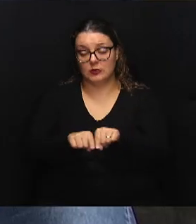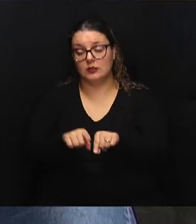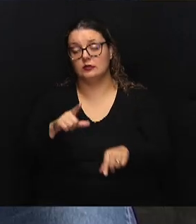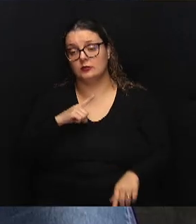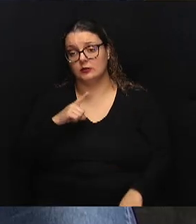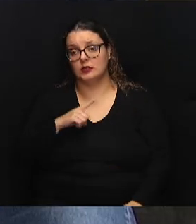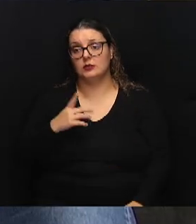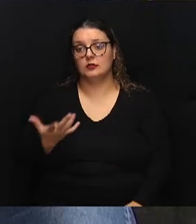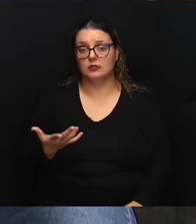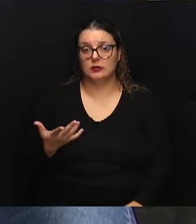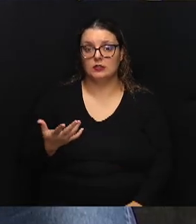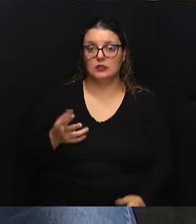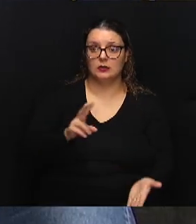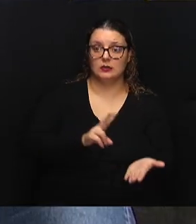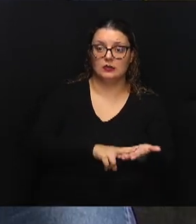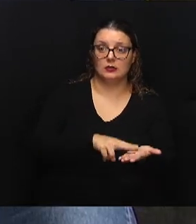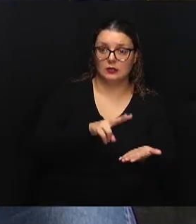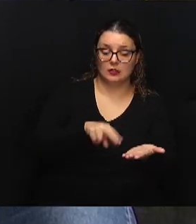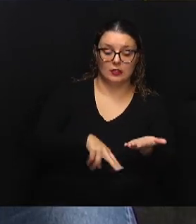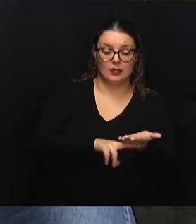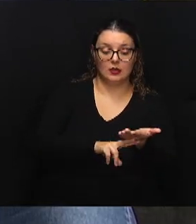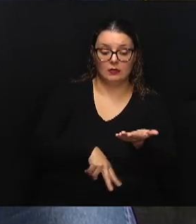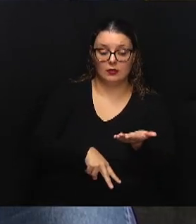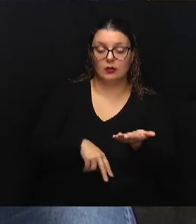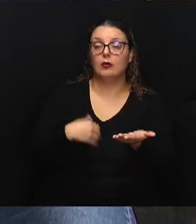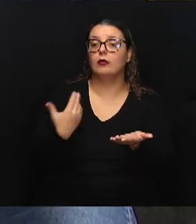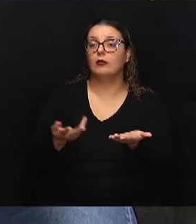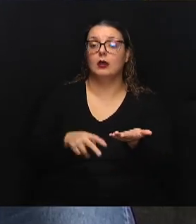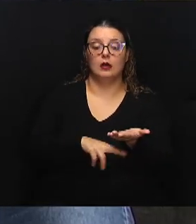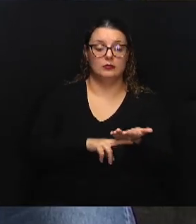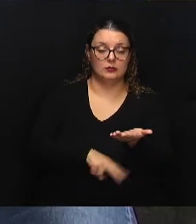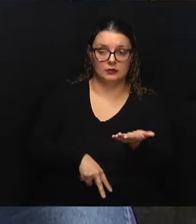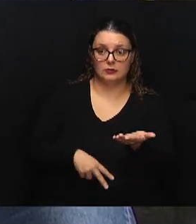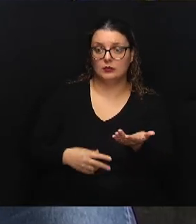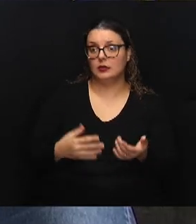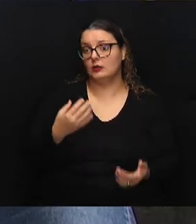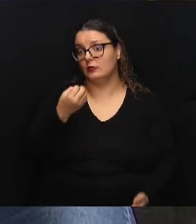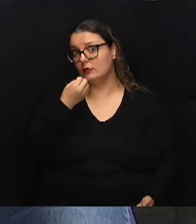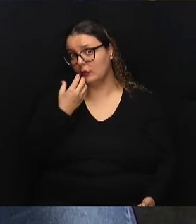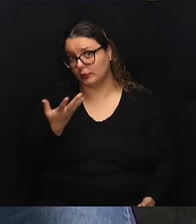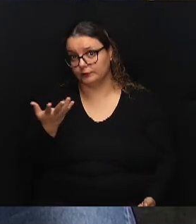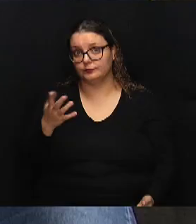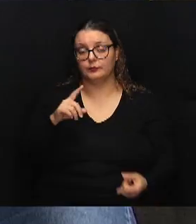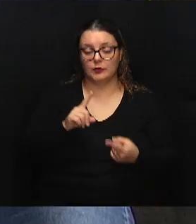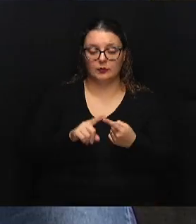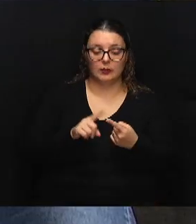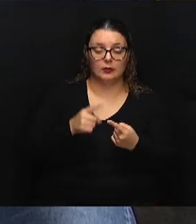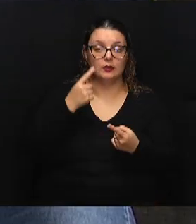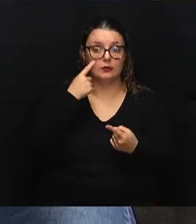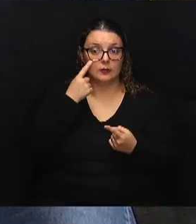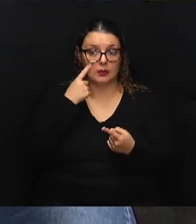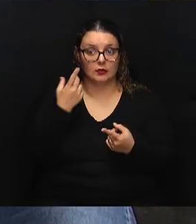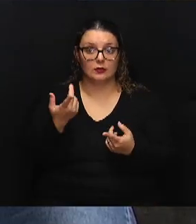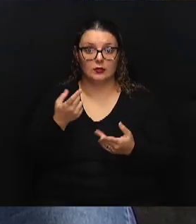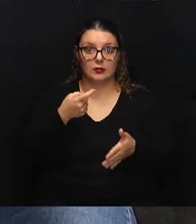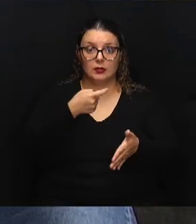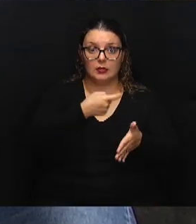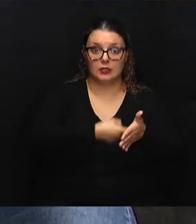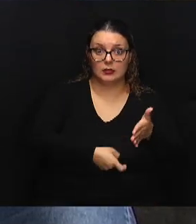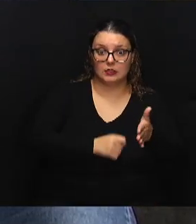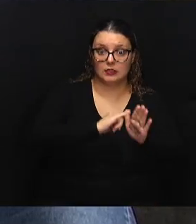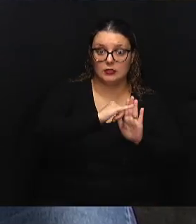suas desvantagens. Quais seriam as desvantagens? Bom, a gente observa aí essas taxas de